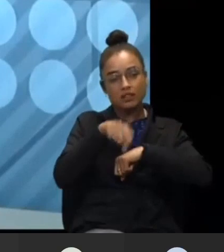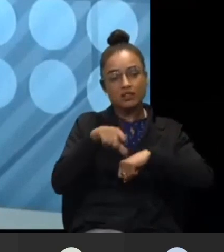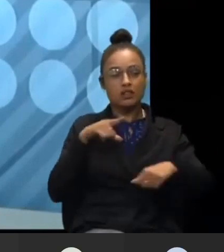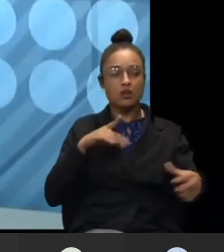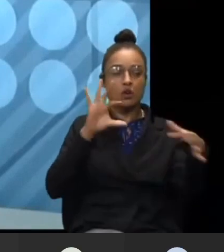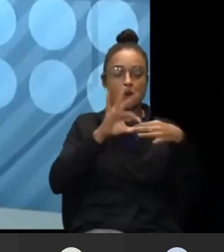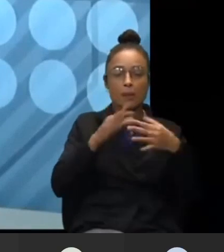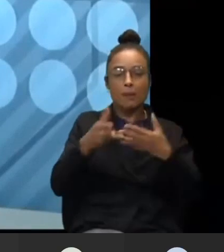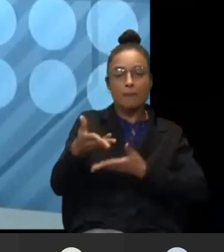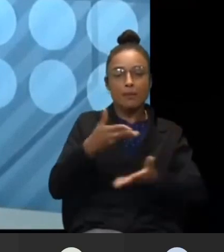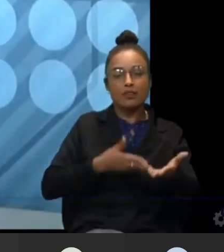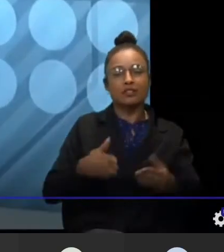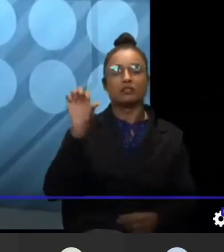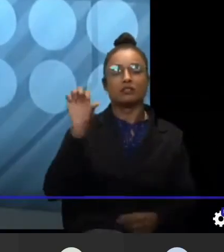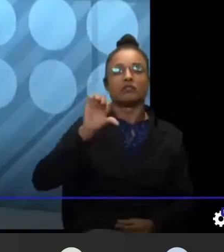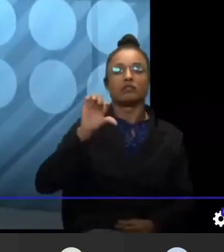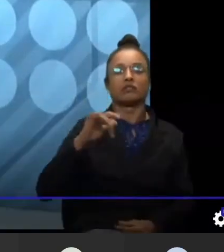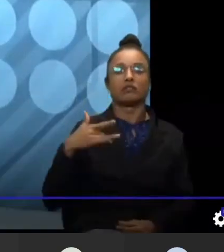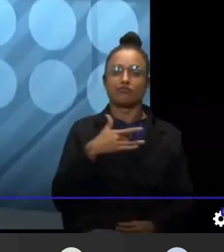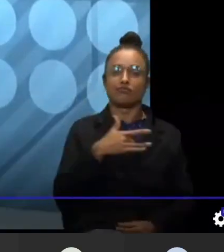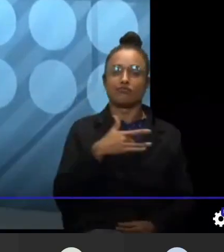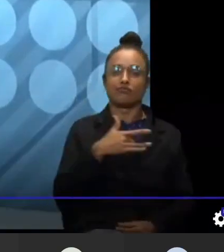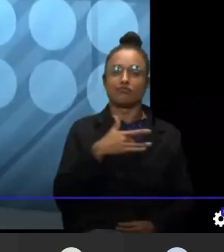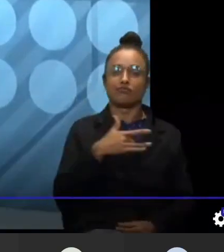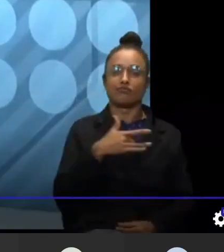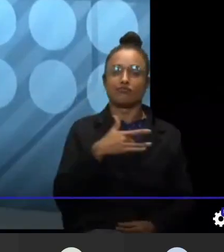mais prejudiciais à saúde.